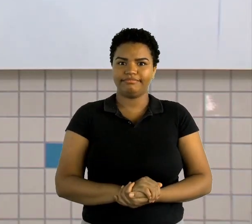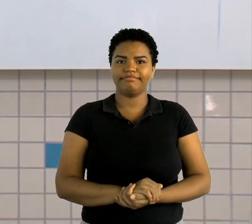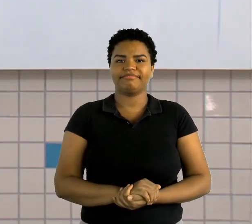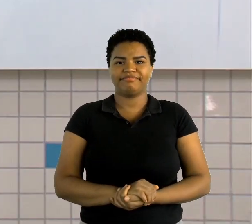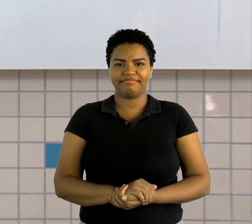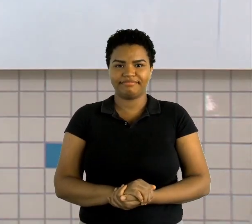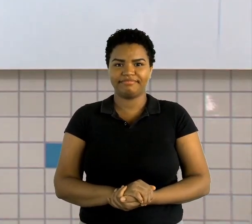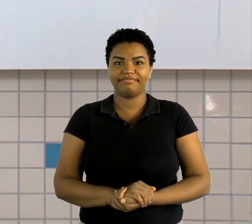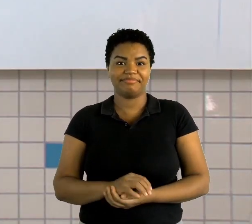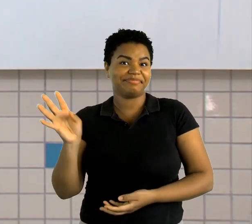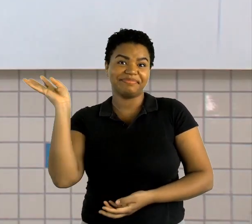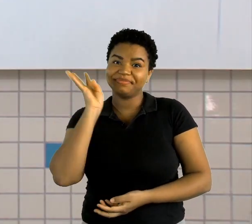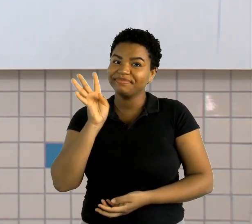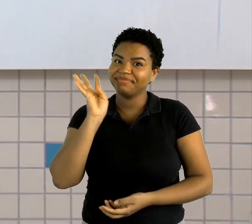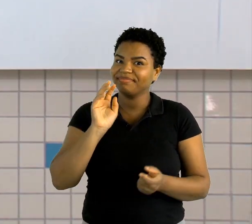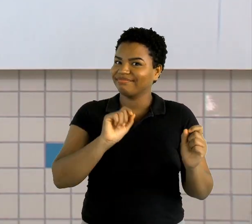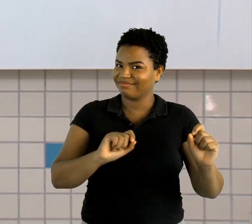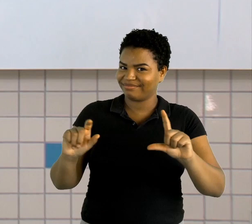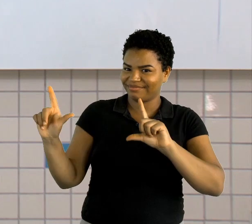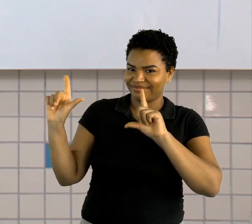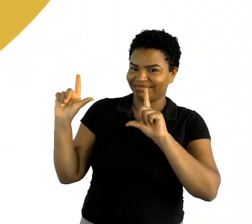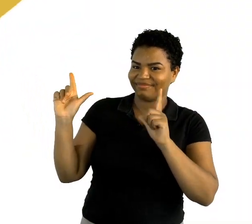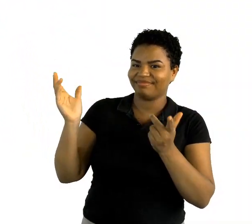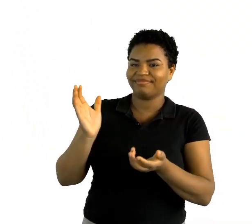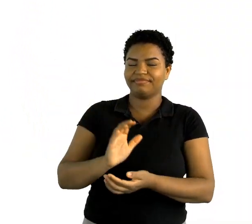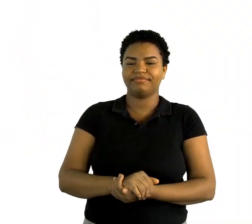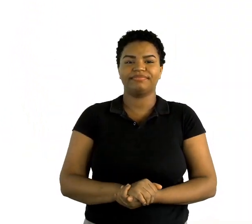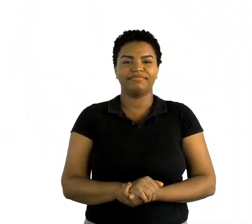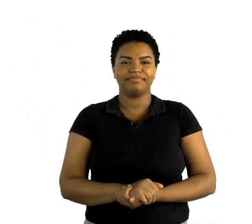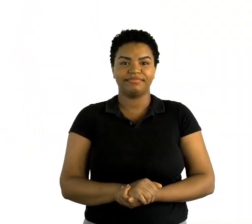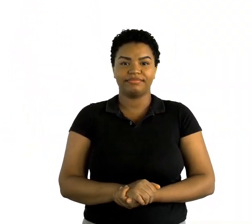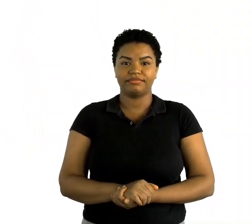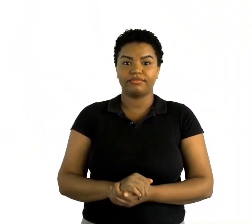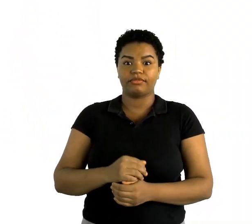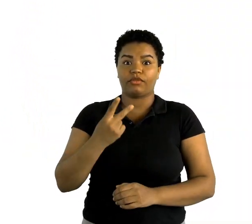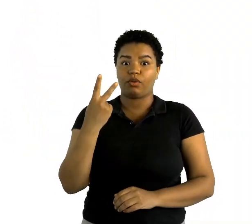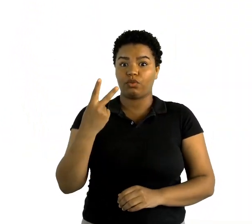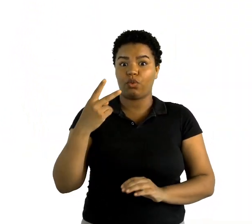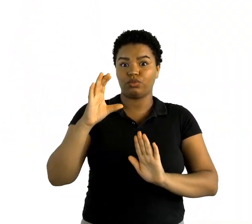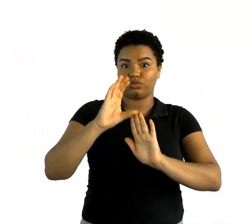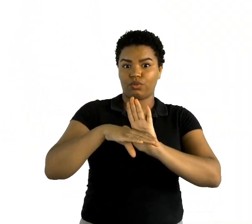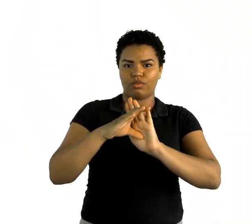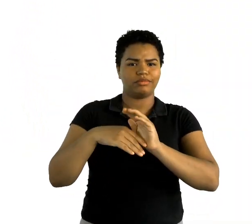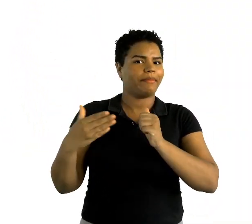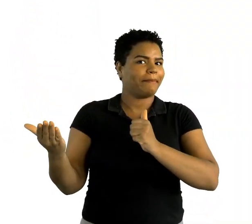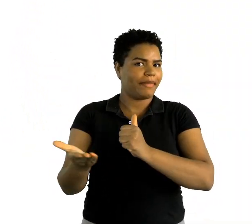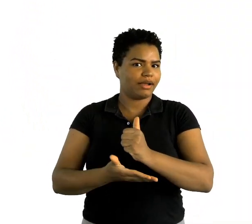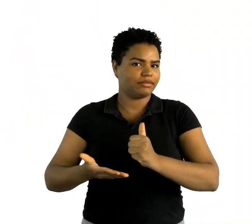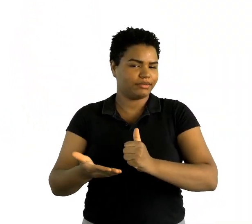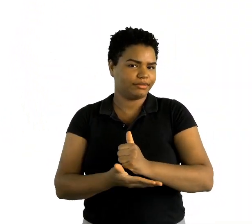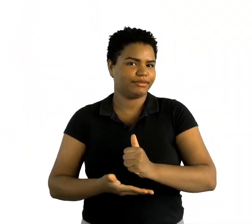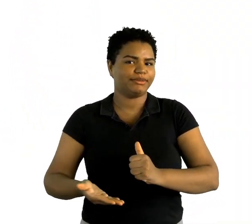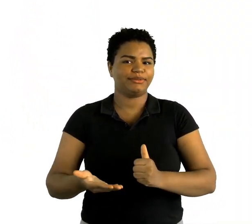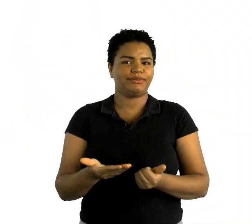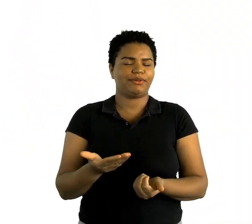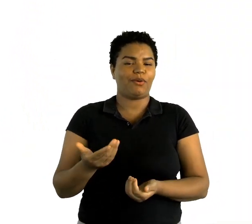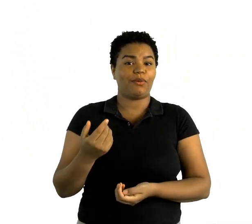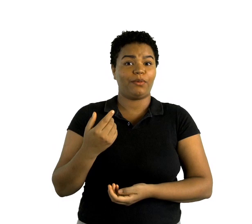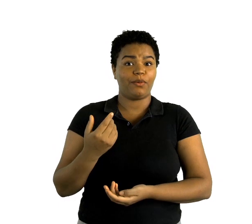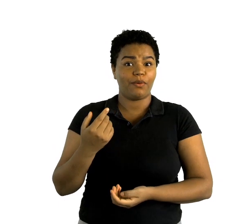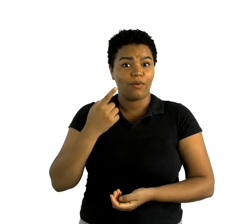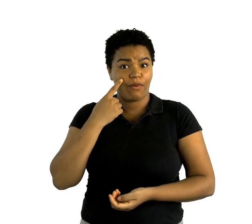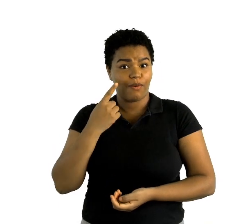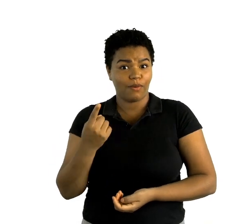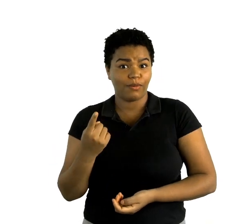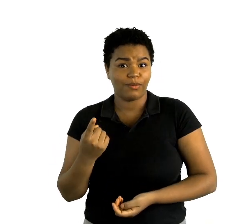Que bacana esse slide aí. São 2 conceitos básicos. Olha bem o slide,